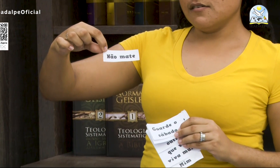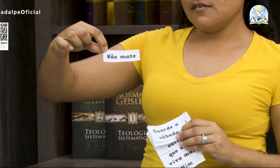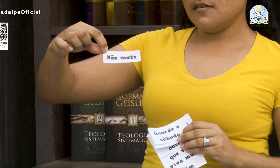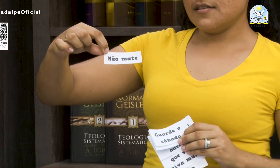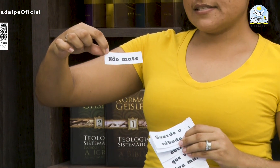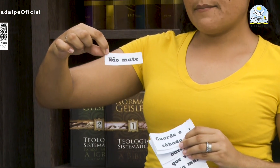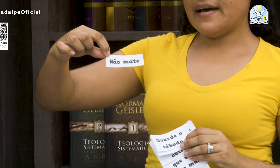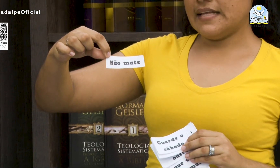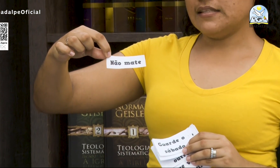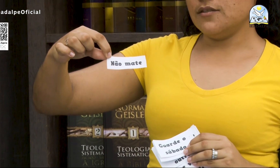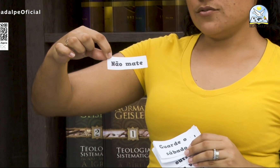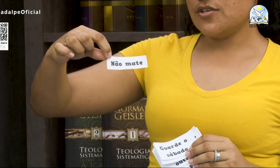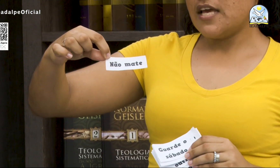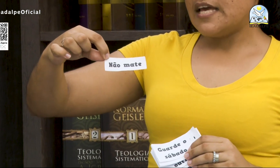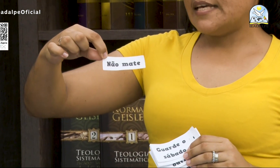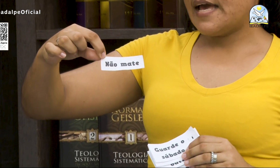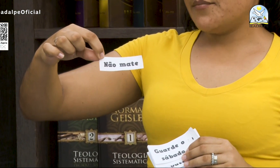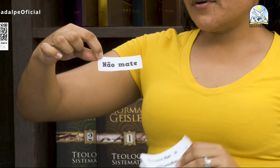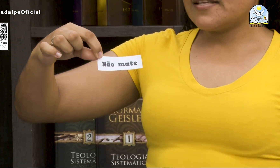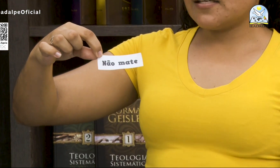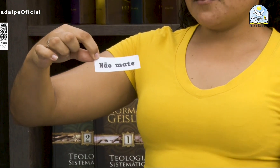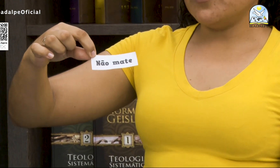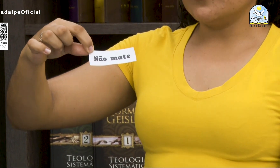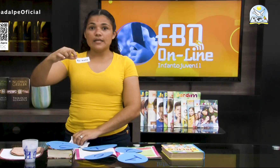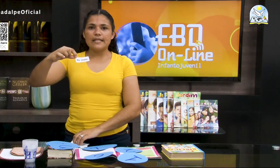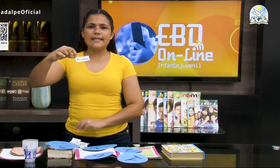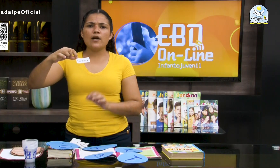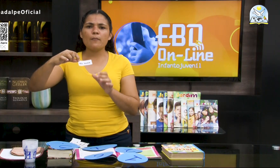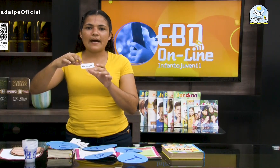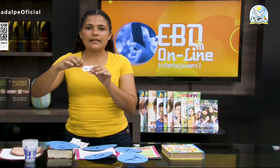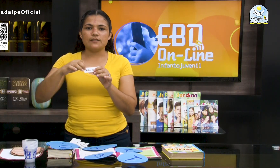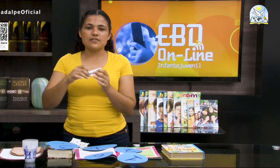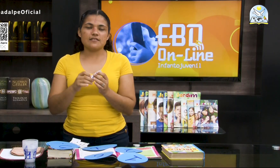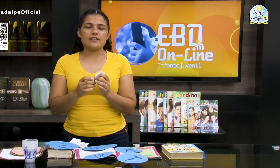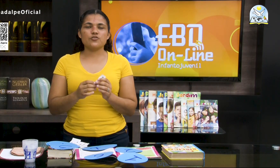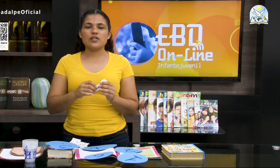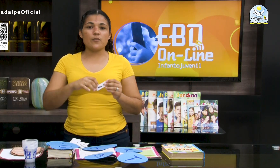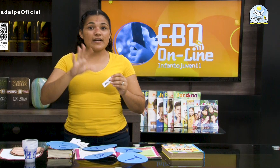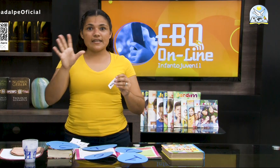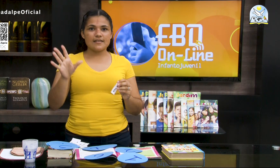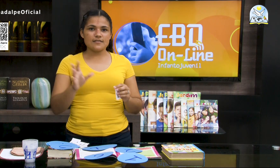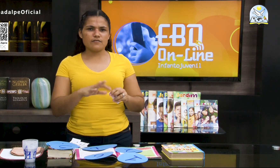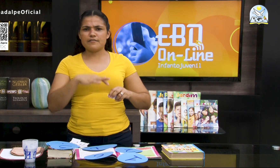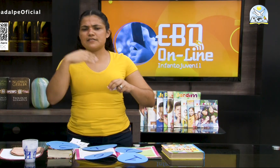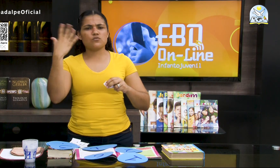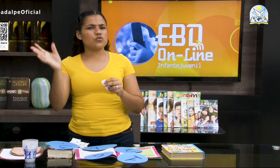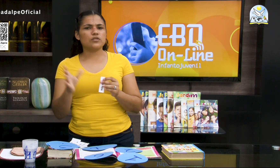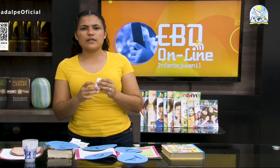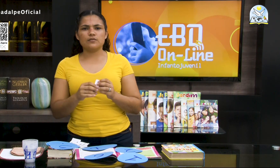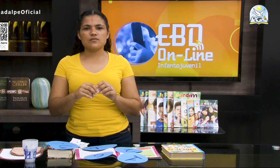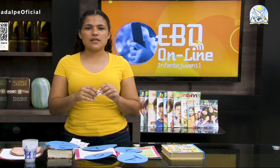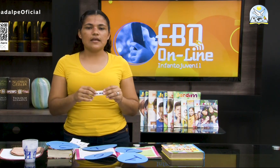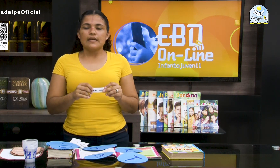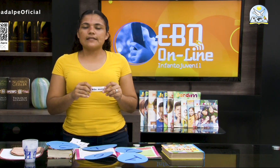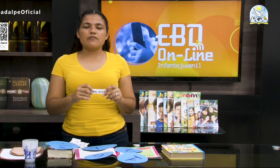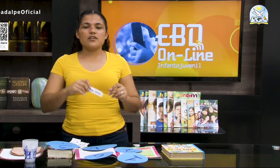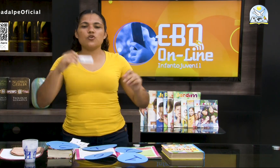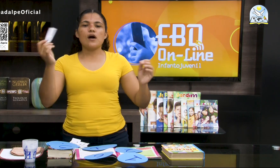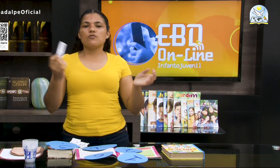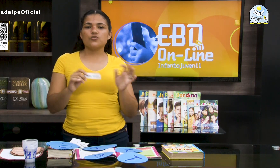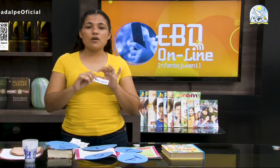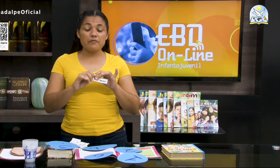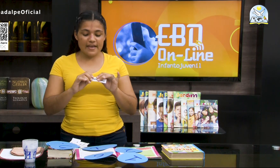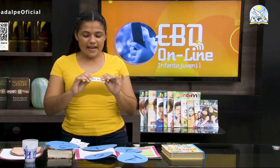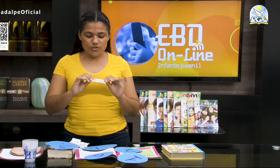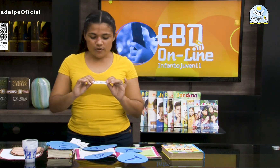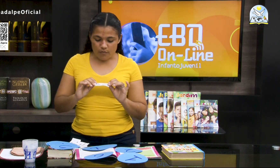vendo? Separadinhos. E aí, por exemplo, não mate. Você vai escolher uma criança ou vai fazer um sorteio, não sei. Talvez,